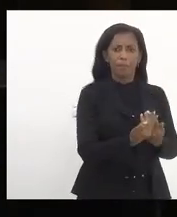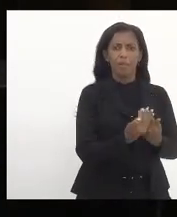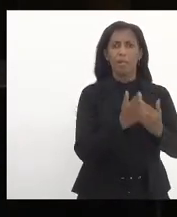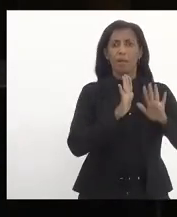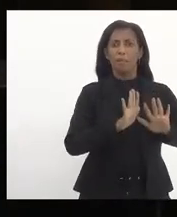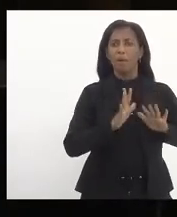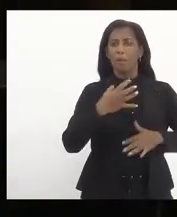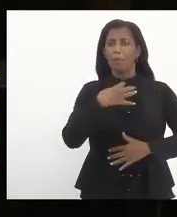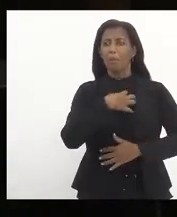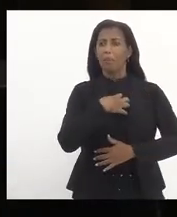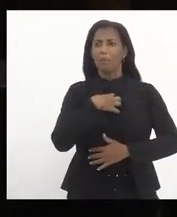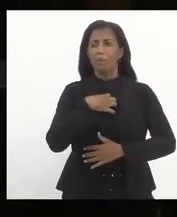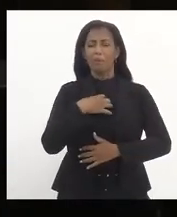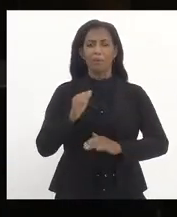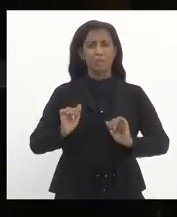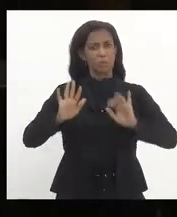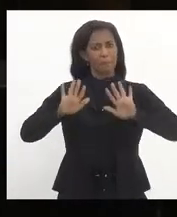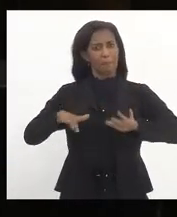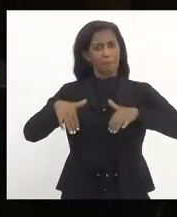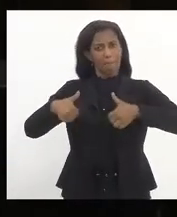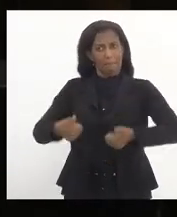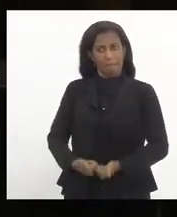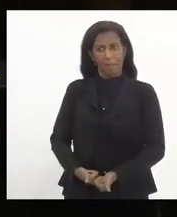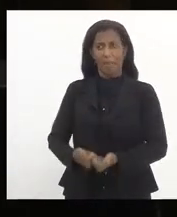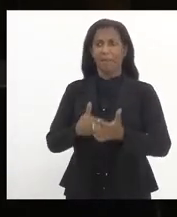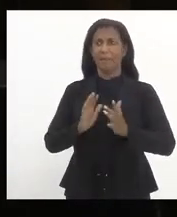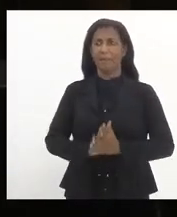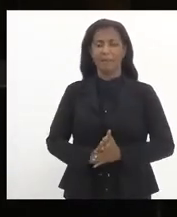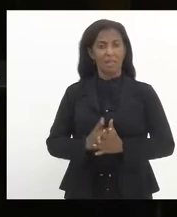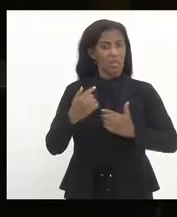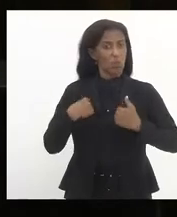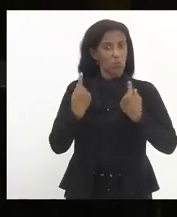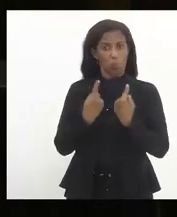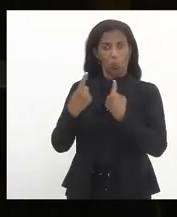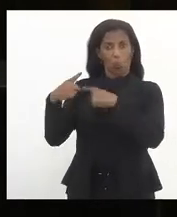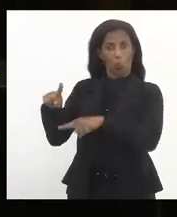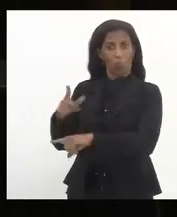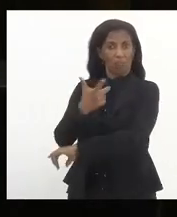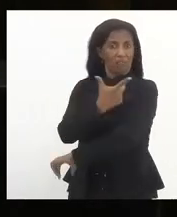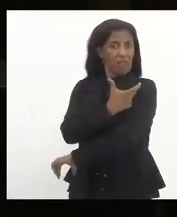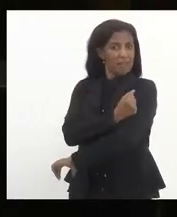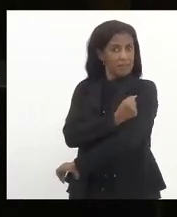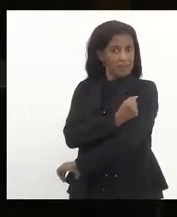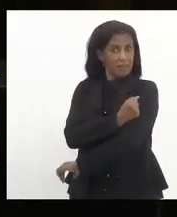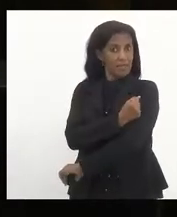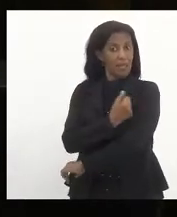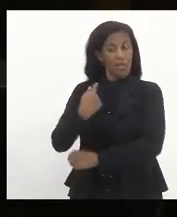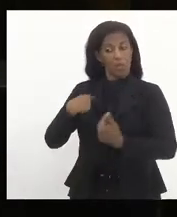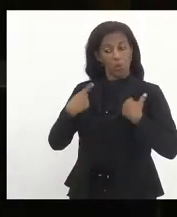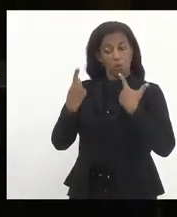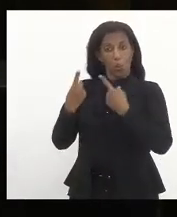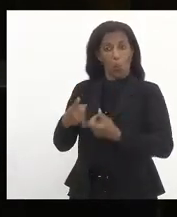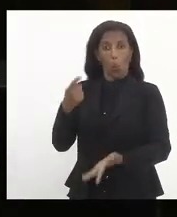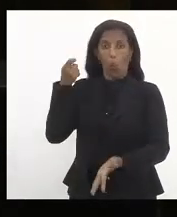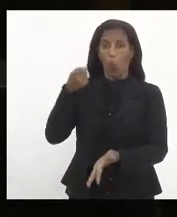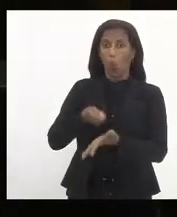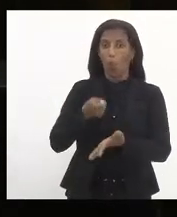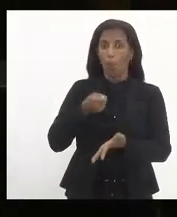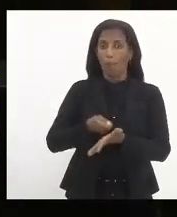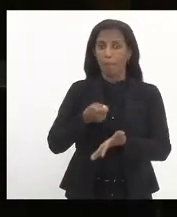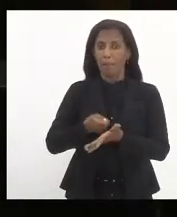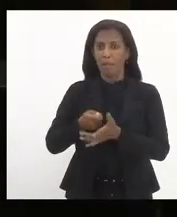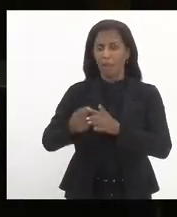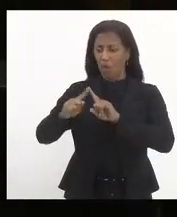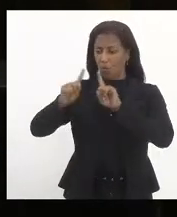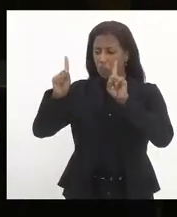se sentir confortável, e eu não sou contra a vacina, eu sou contra a obrigatoriedade, esse funcionário, depois